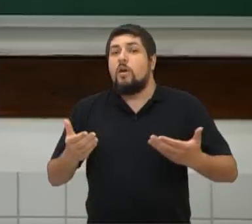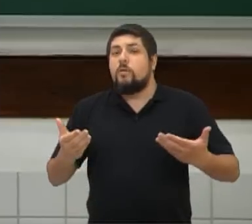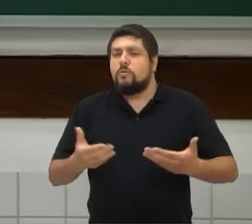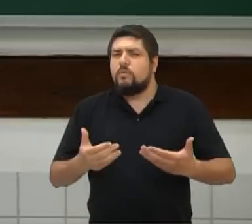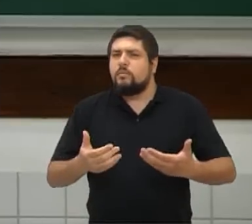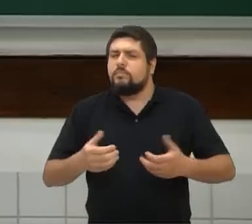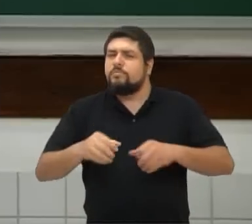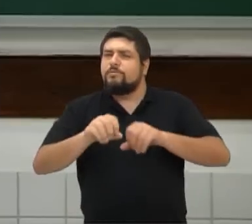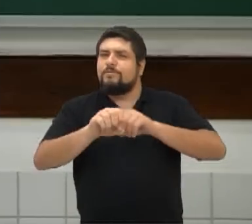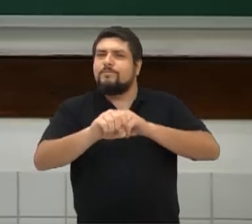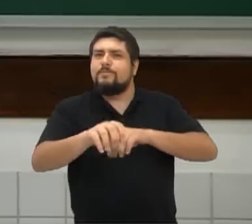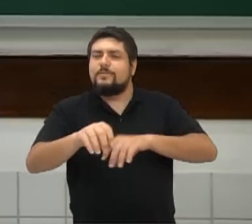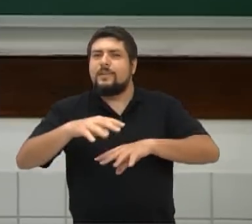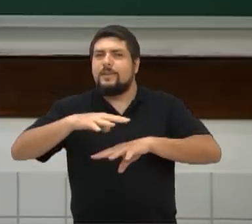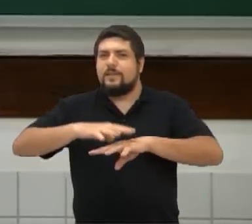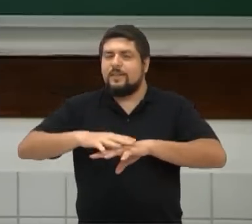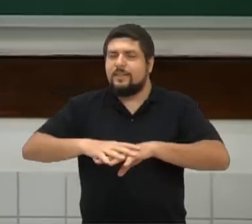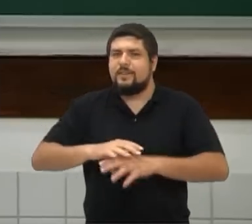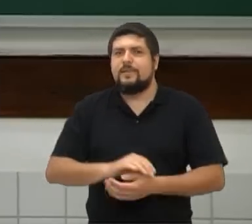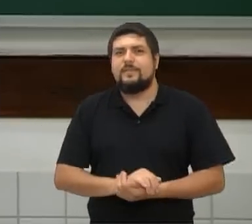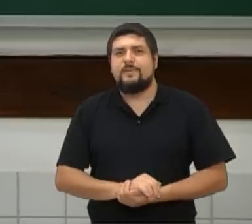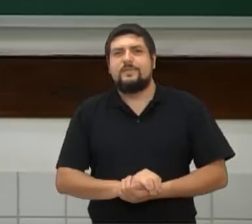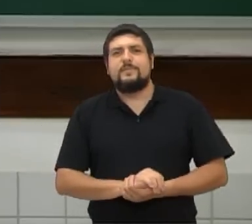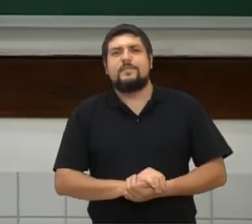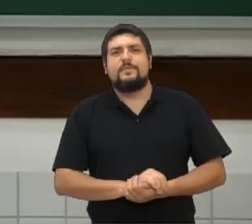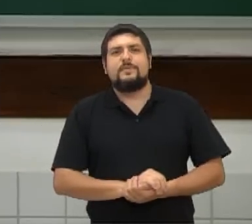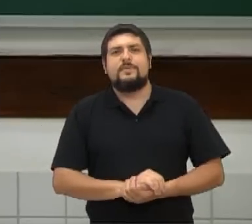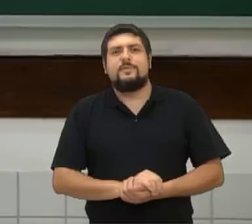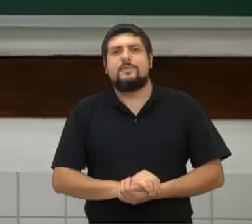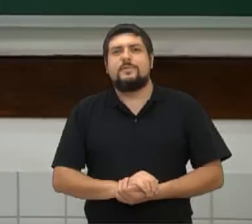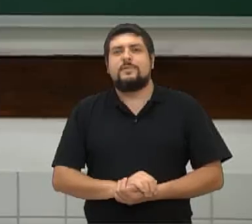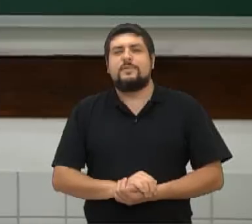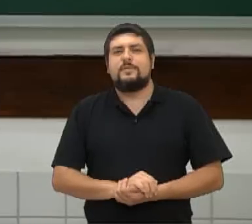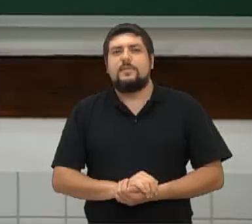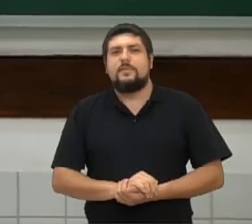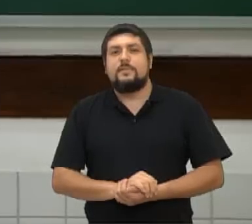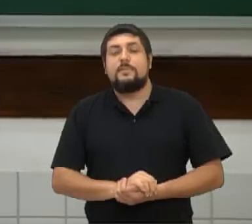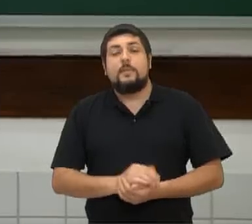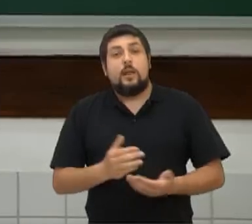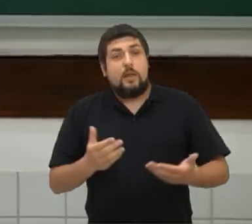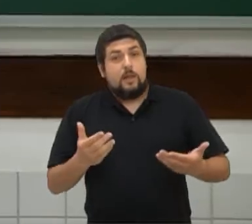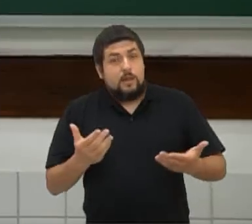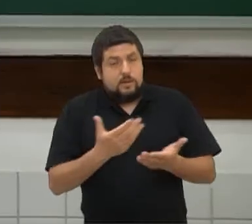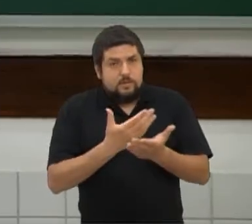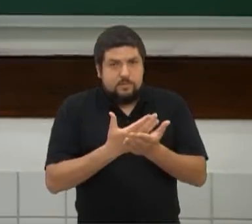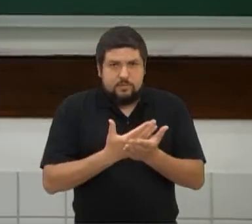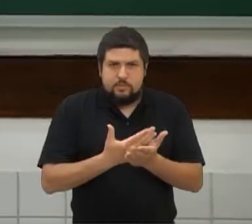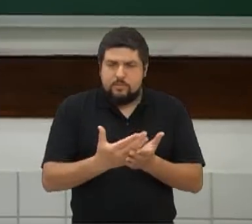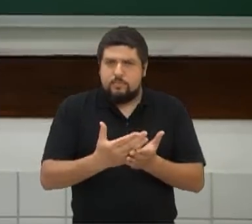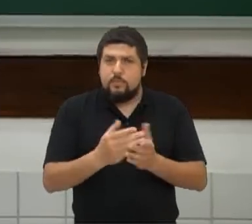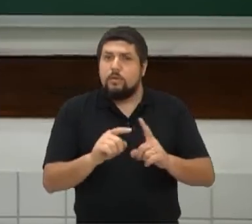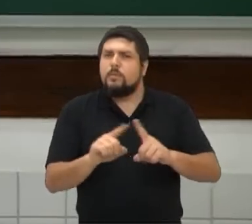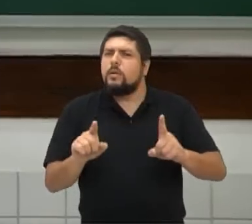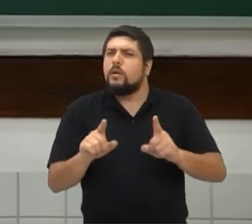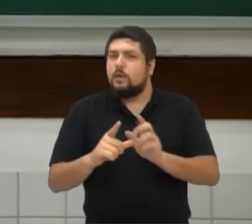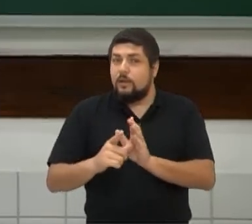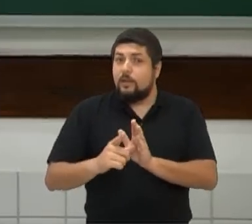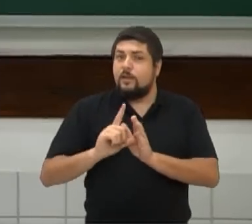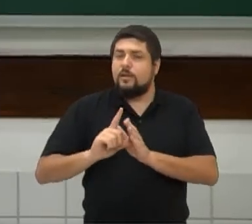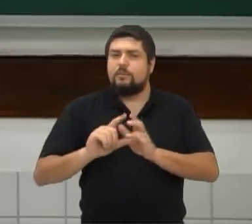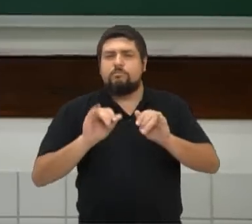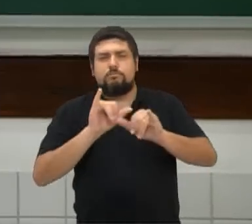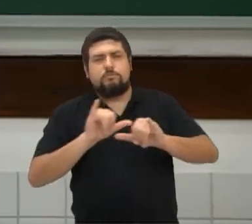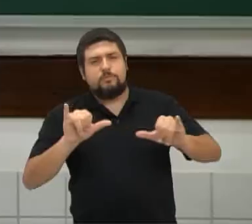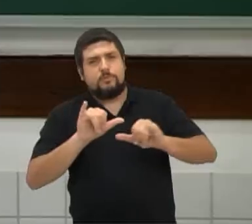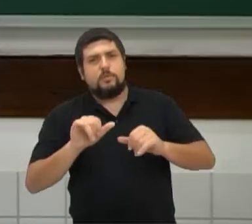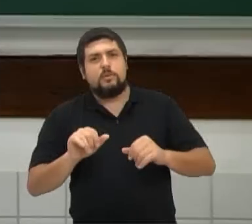trabalhar matemática com vocês. Antes de iniciarmos a nossa aula, eu gostaria de dar um recado para vocês, que é